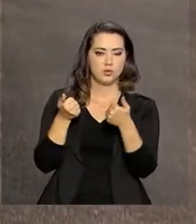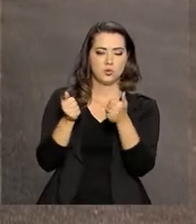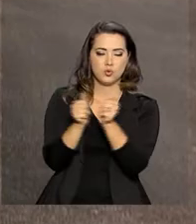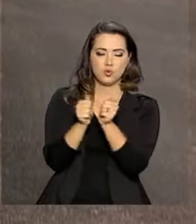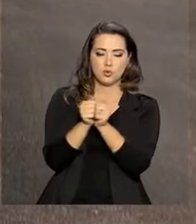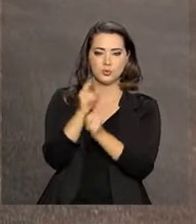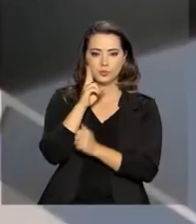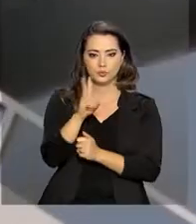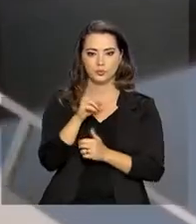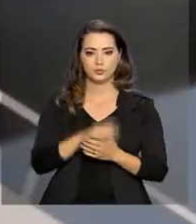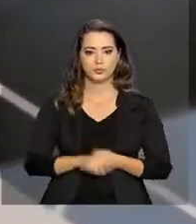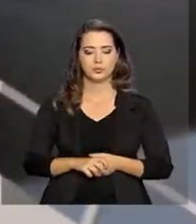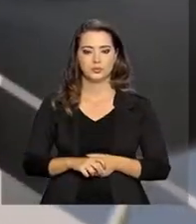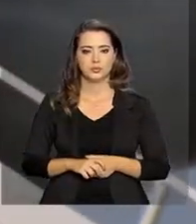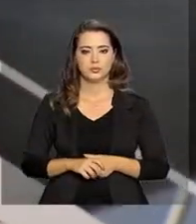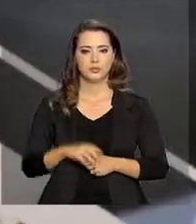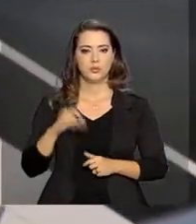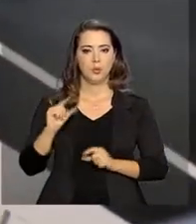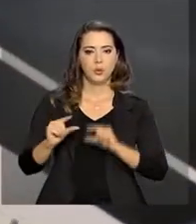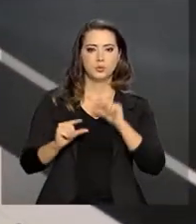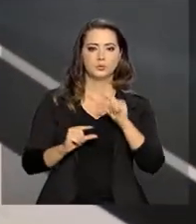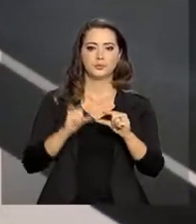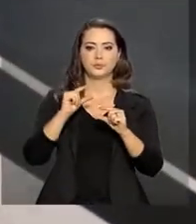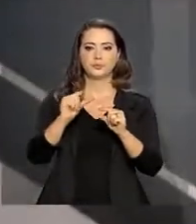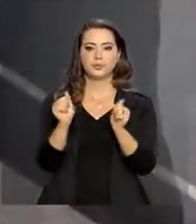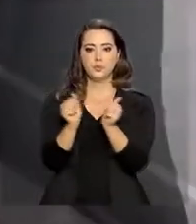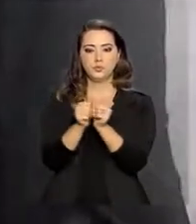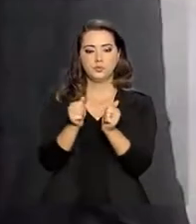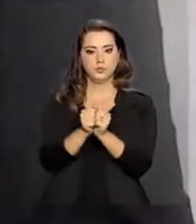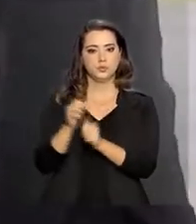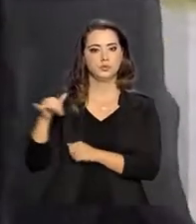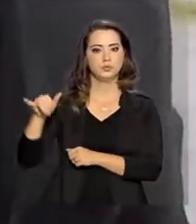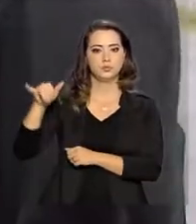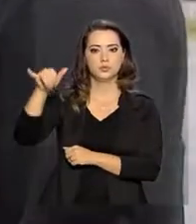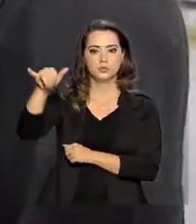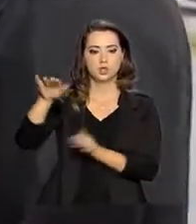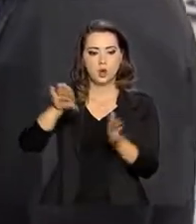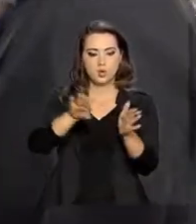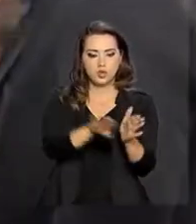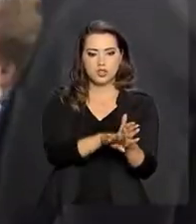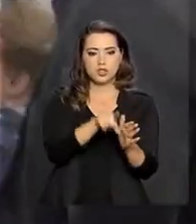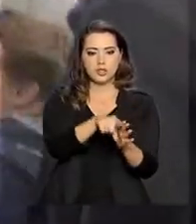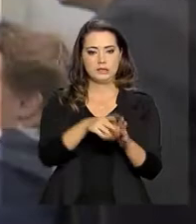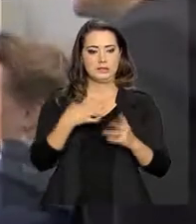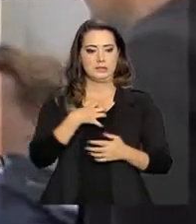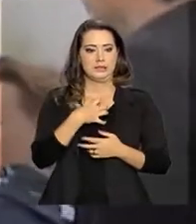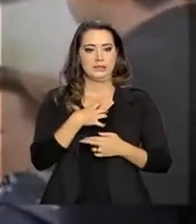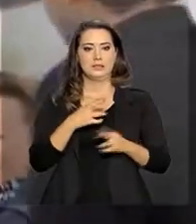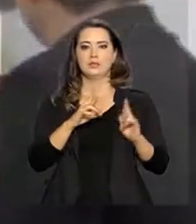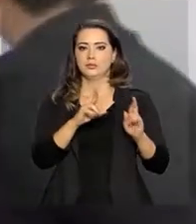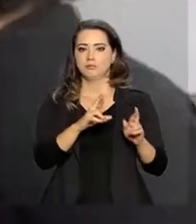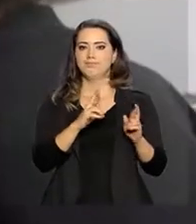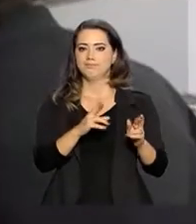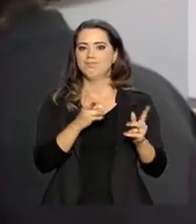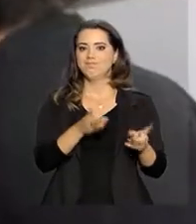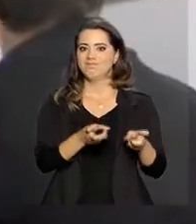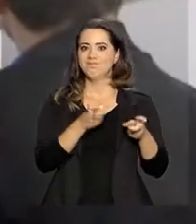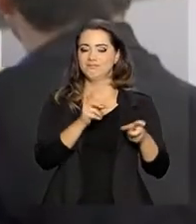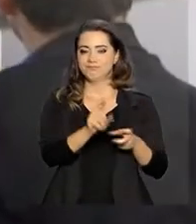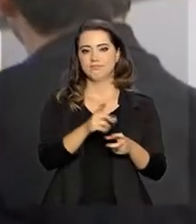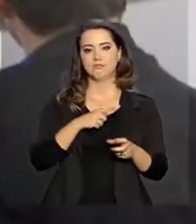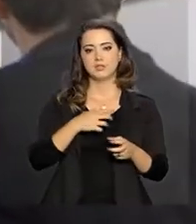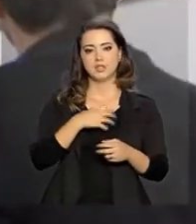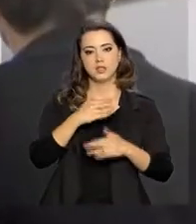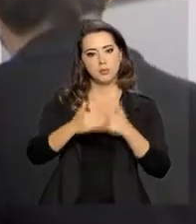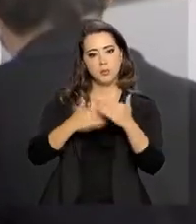essa viagem deles. Pouco a pouco, eles entram no avião. E ao pousar, o clima é de expectativa. Uma parte do grupo